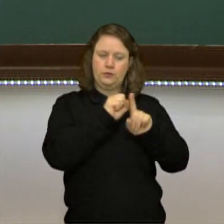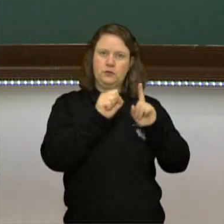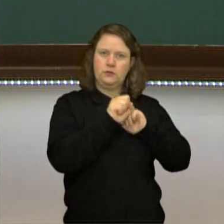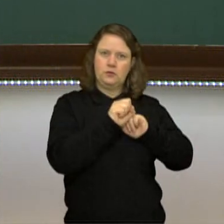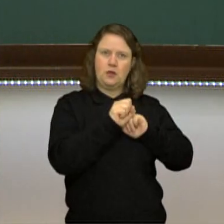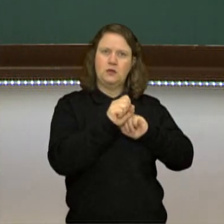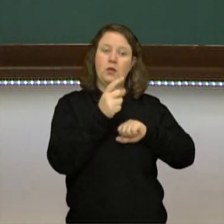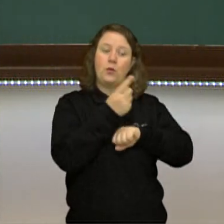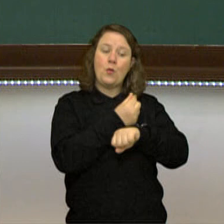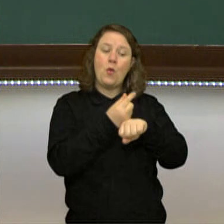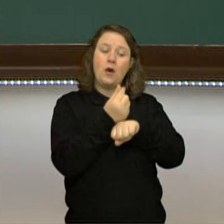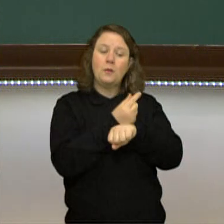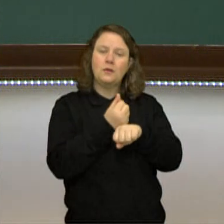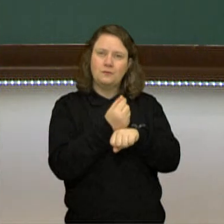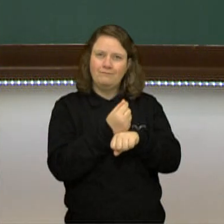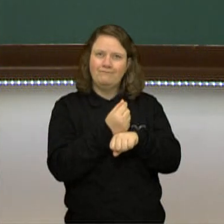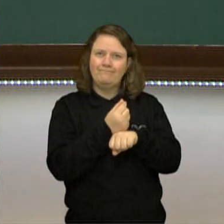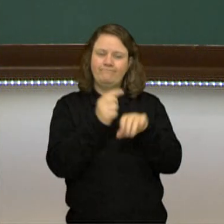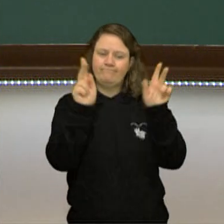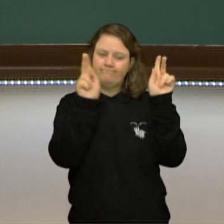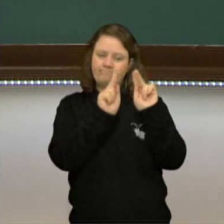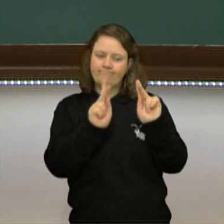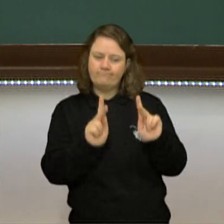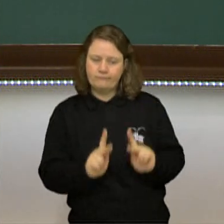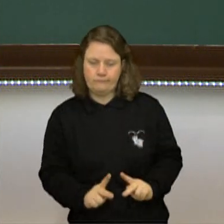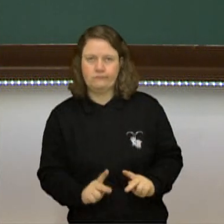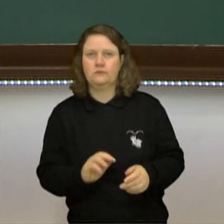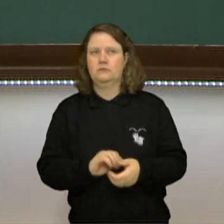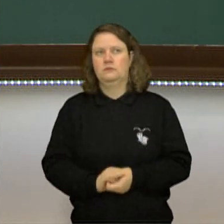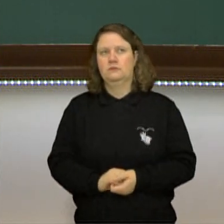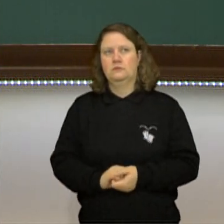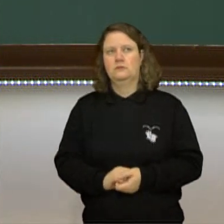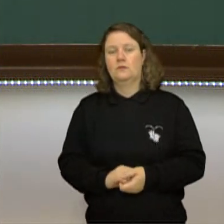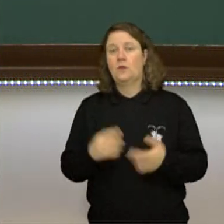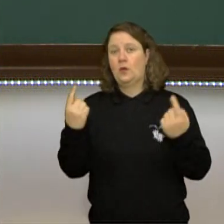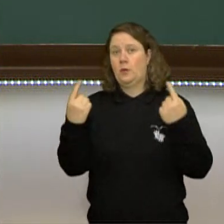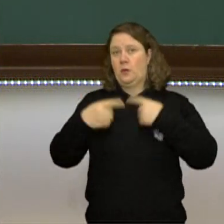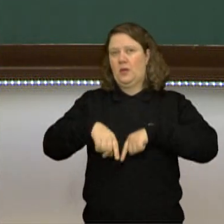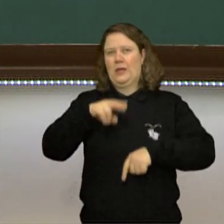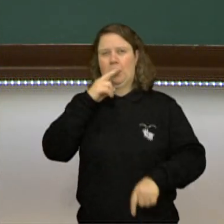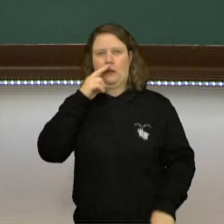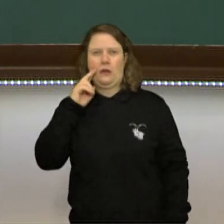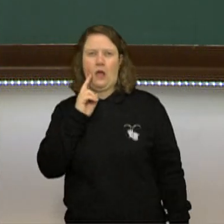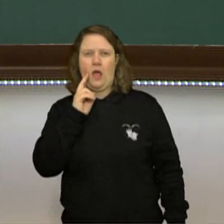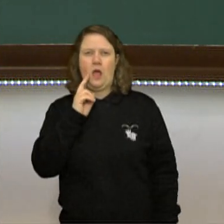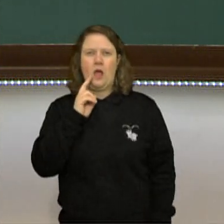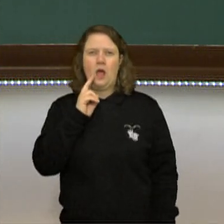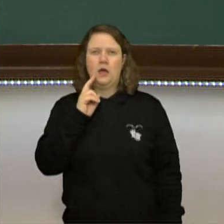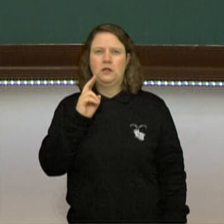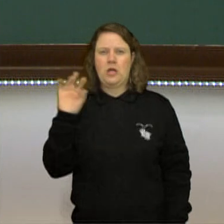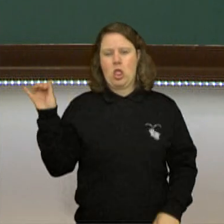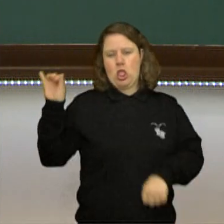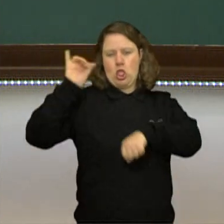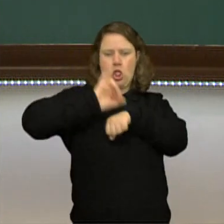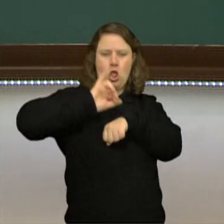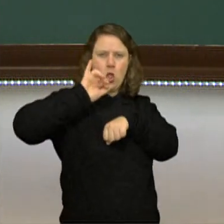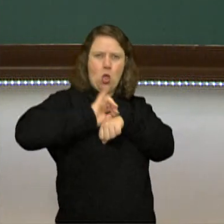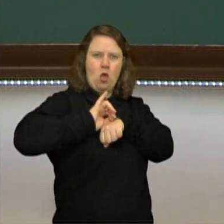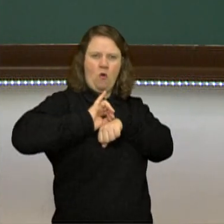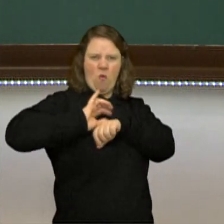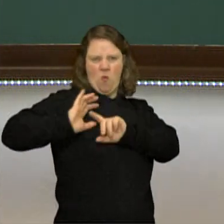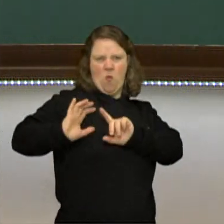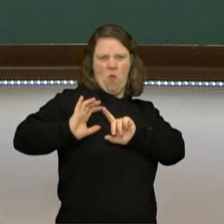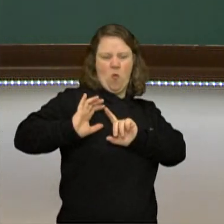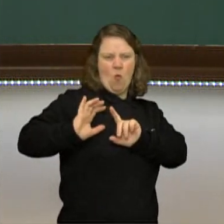coexistência pacífica. Tá. Então, ao contrário de Stalin, que tinha uma política centralizadora e de confronto